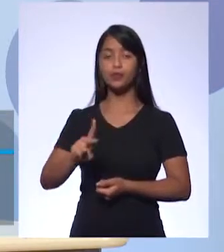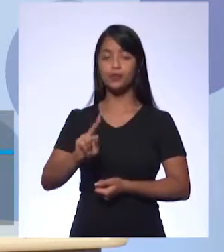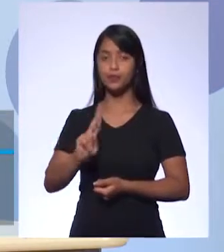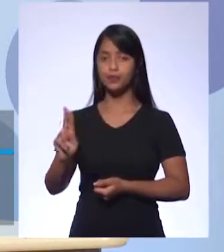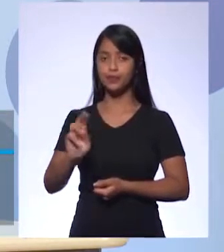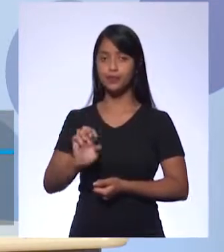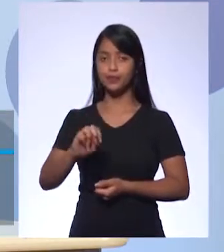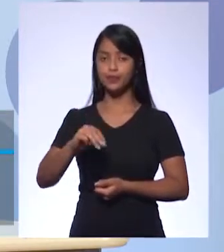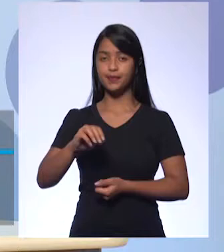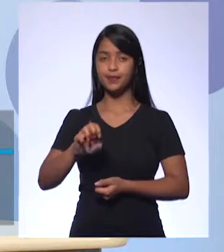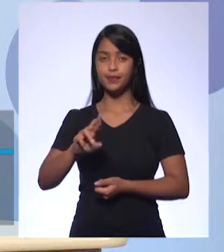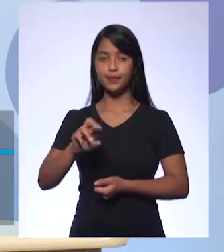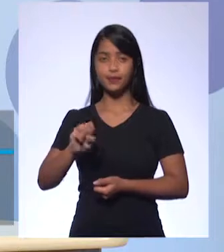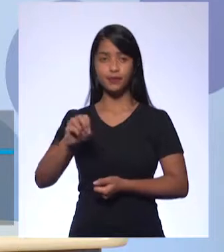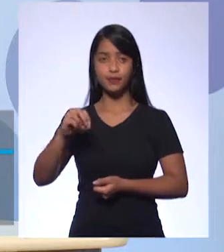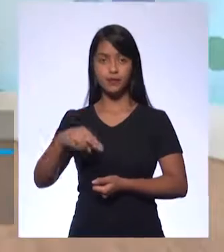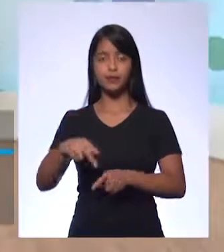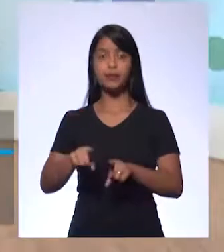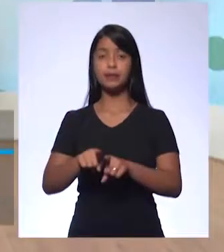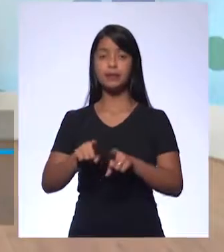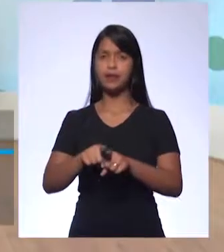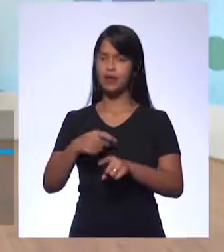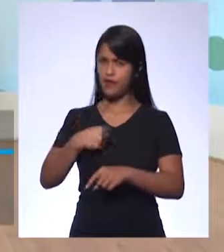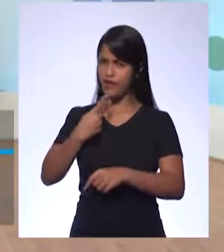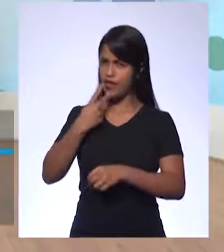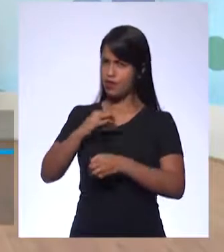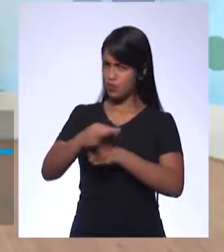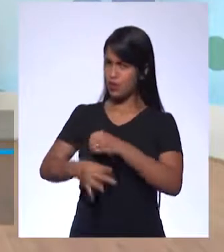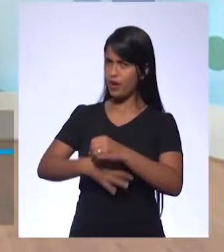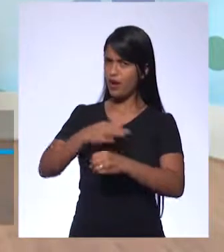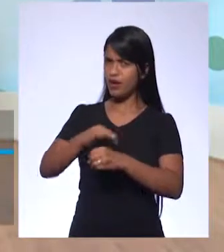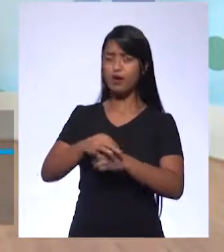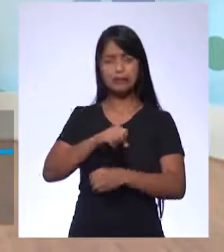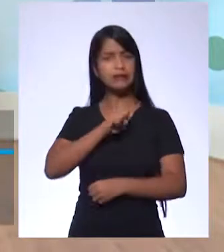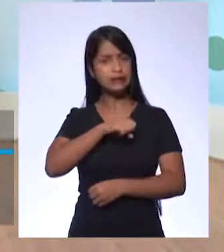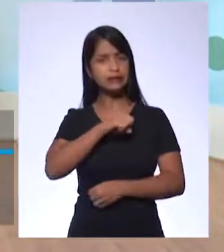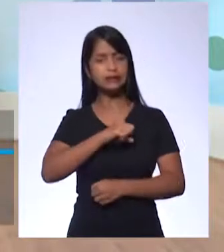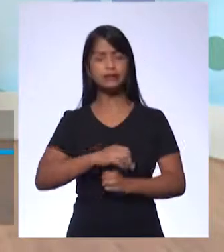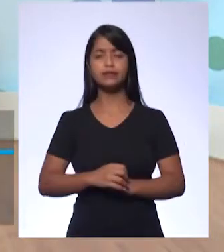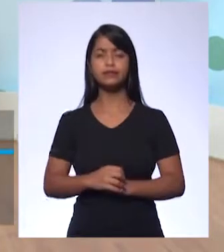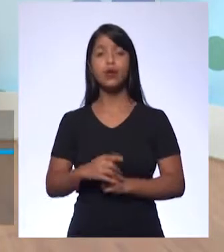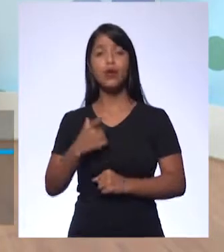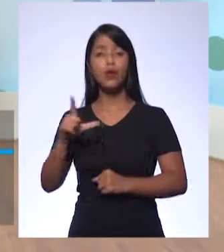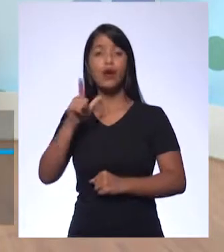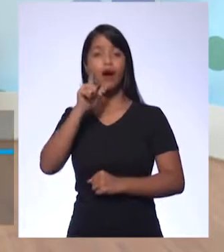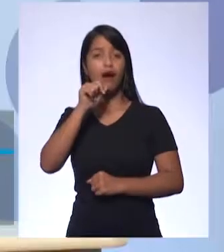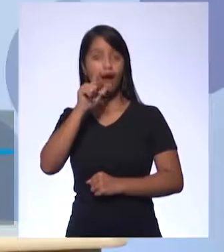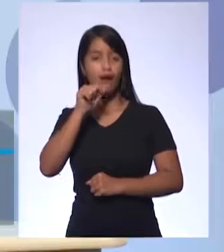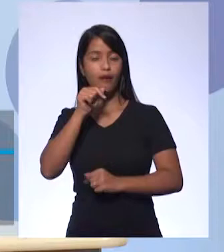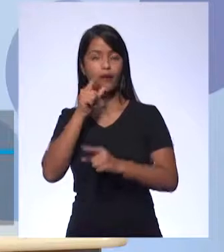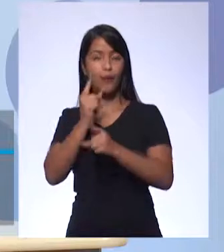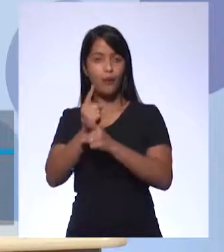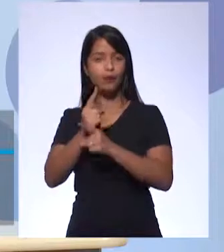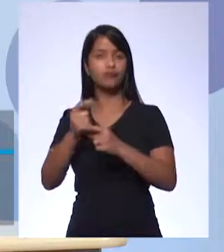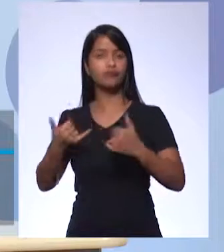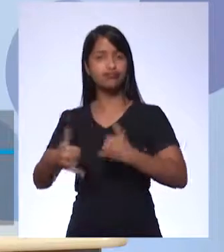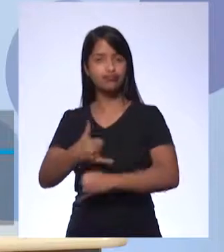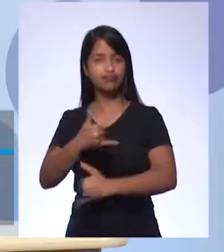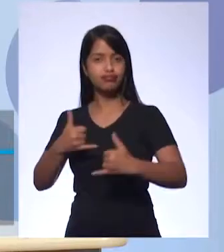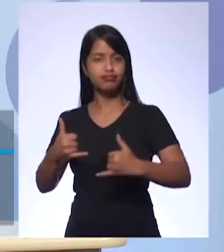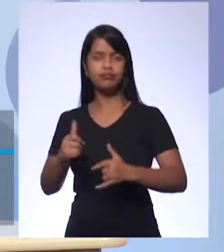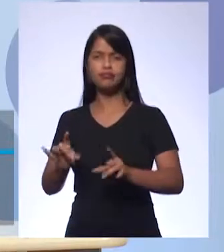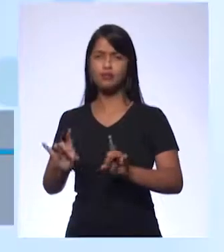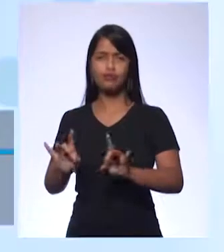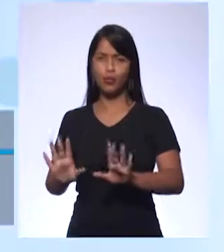Emerson. Eu falei nuclear? Acho que falei, sim, né? São os destaques da hídrica. Muito bem, e tal. Perfeito. Acho que só essas.